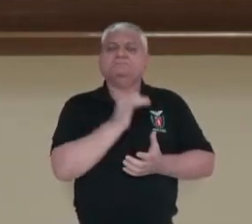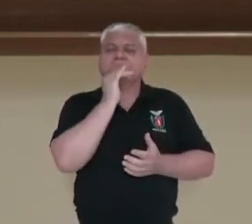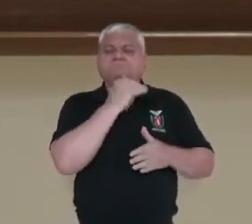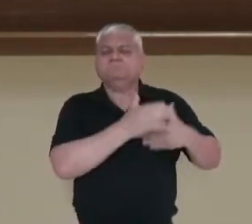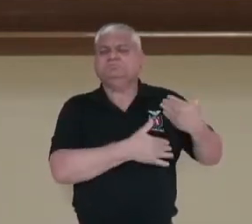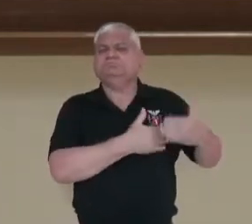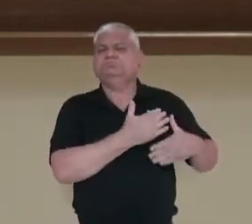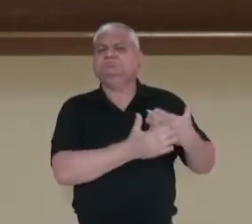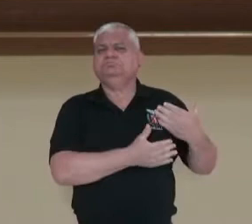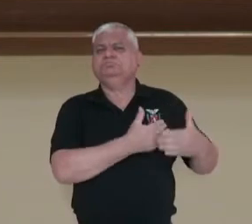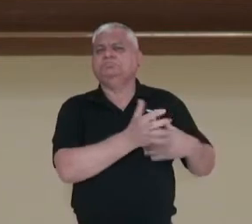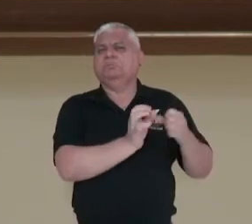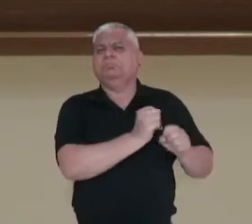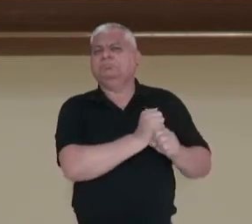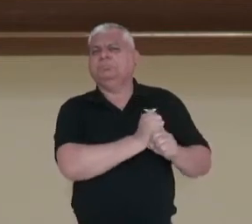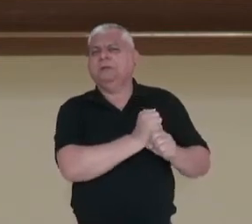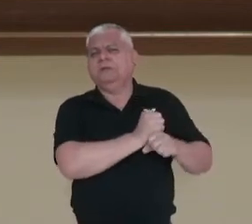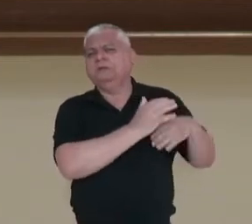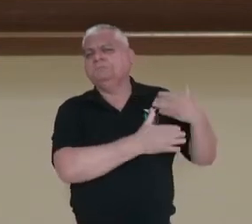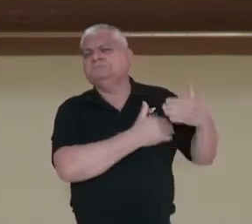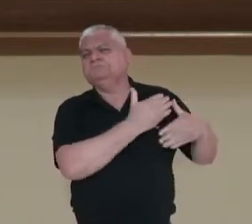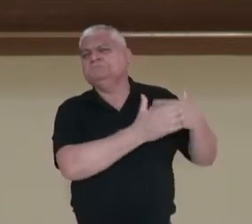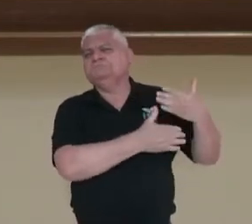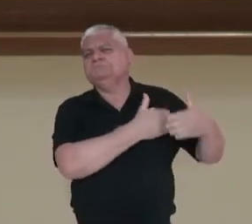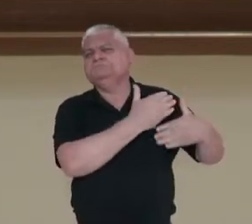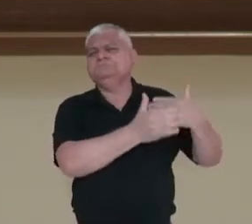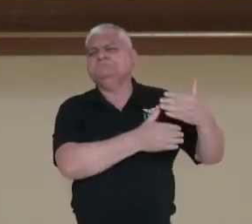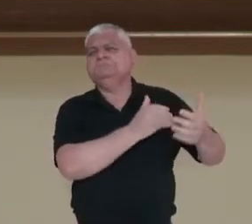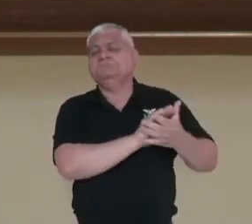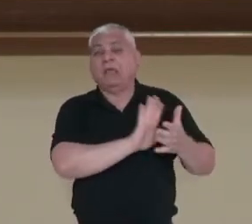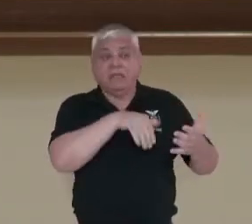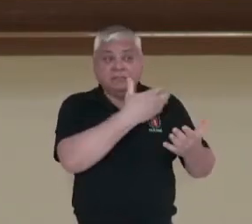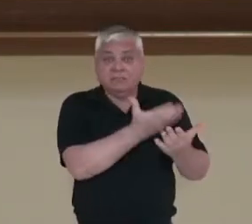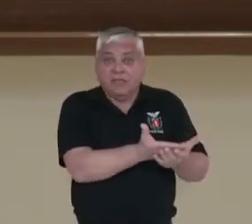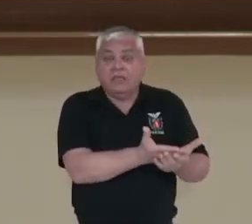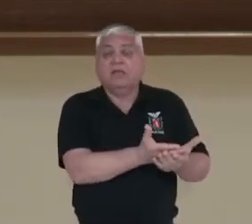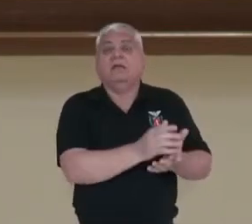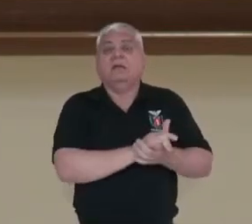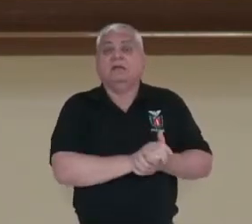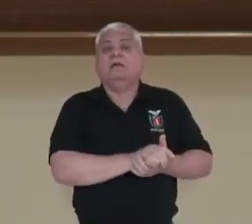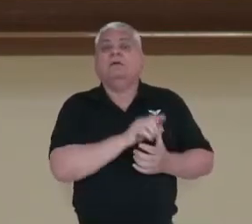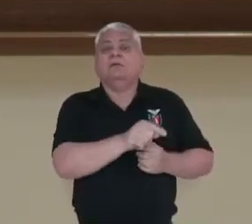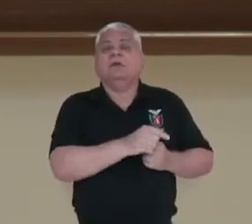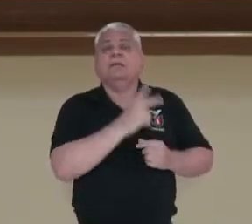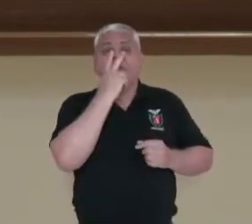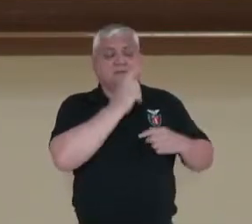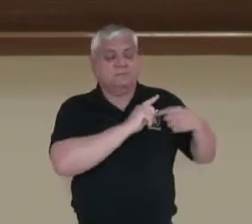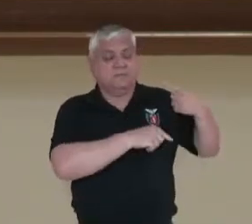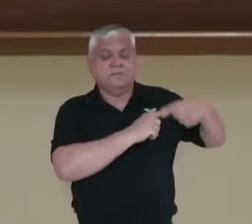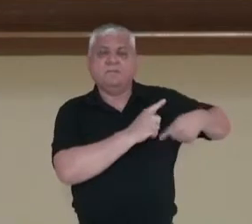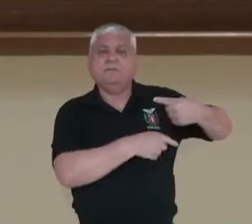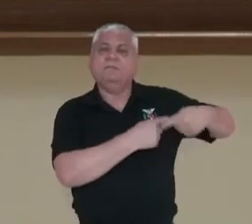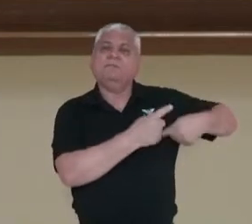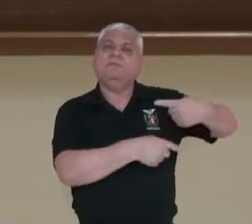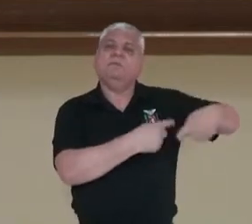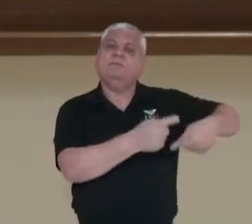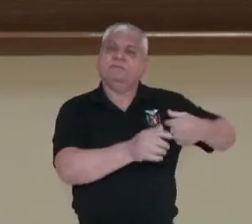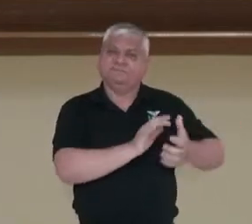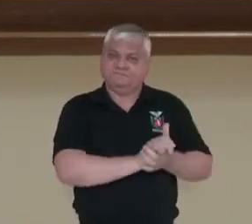dos anos, diversos anos da nossa história, desde a colonização até hoje, né, essa herança patrimonialista foi uma